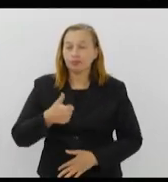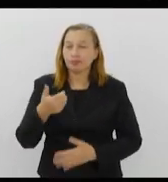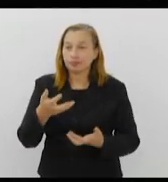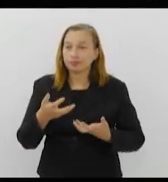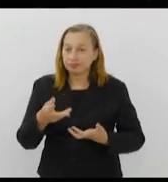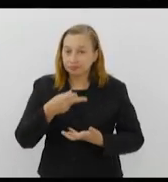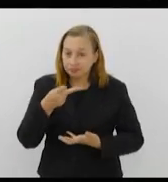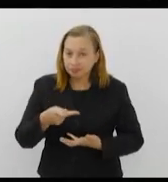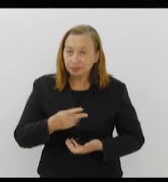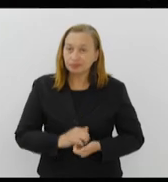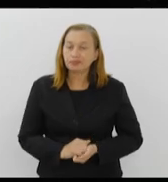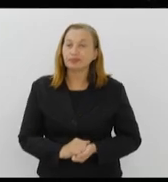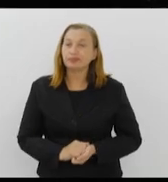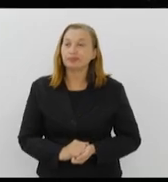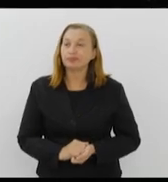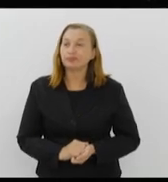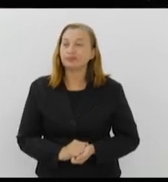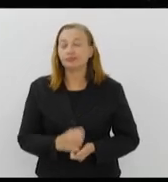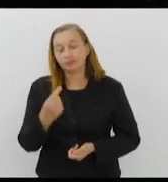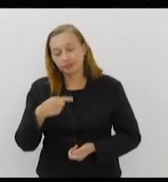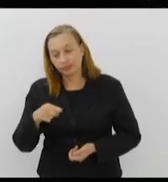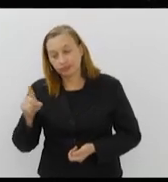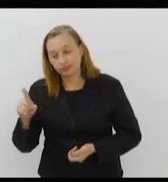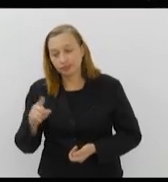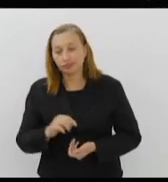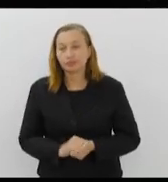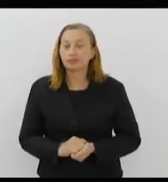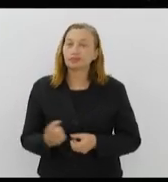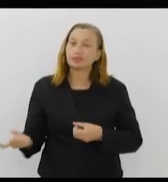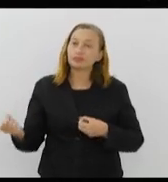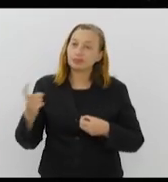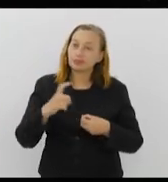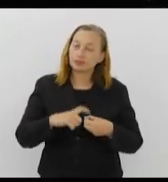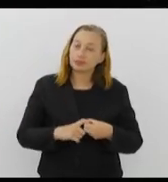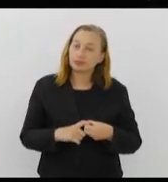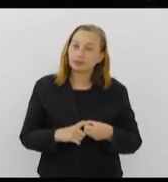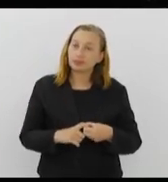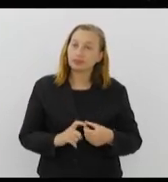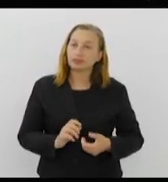dizer o que fomos fazer, e quando voltamos,